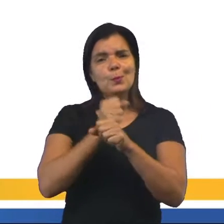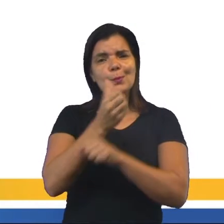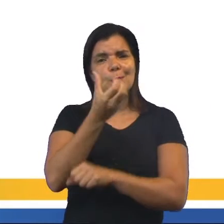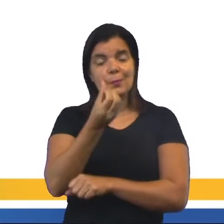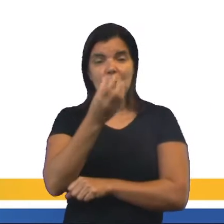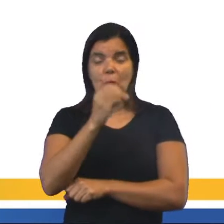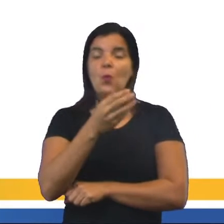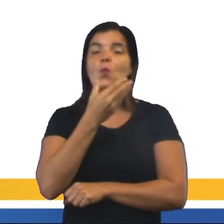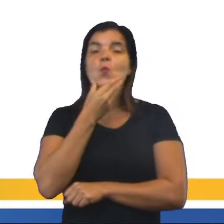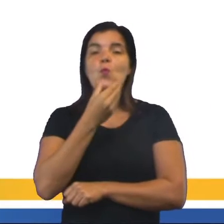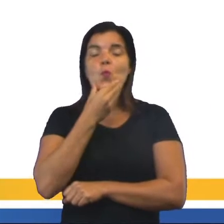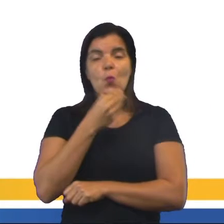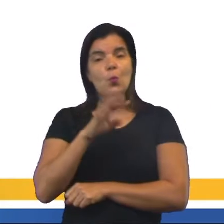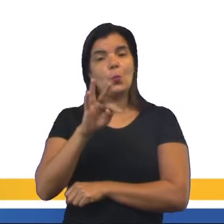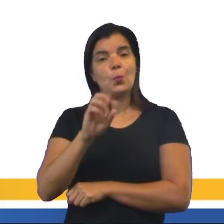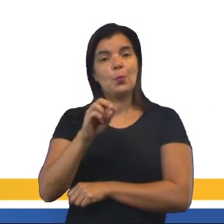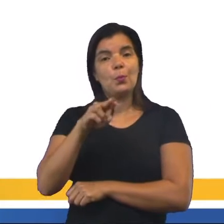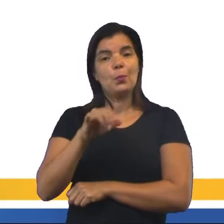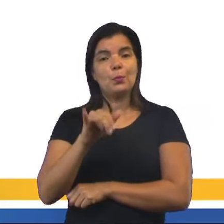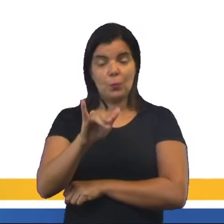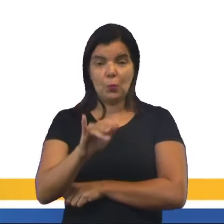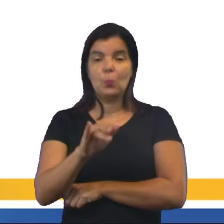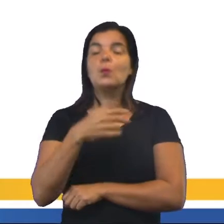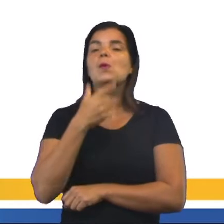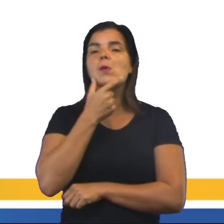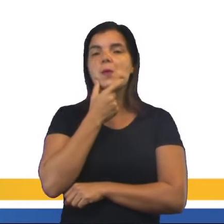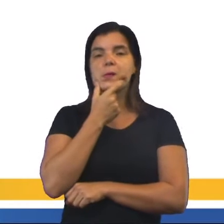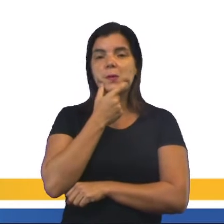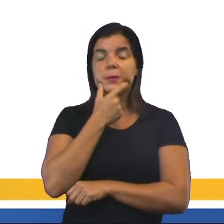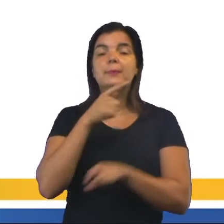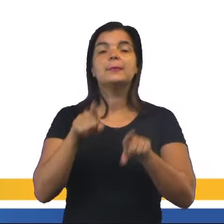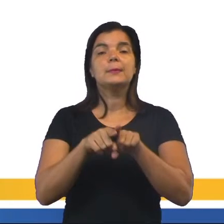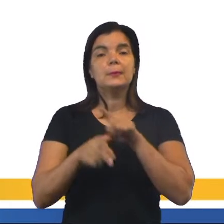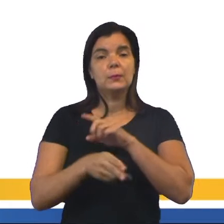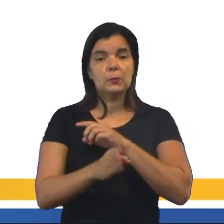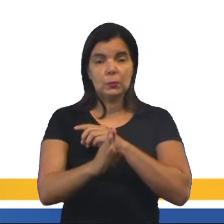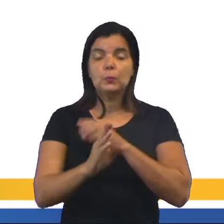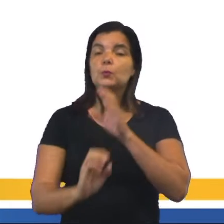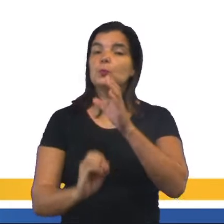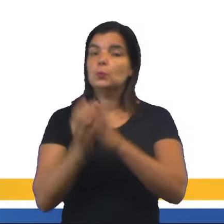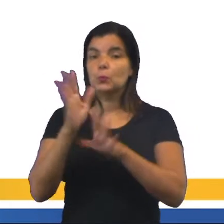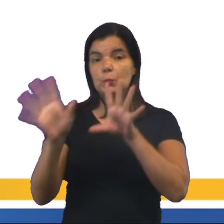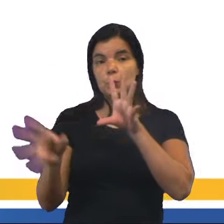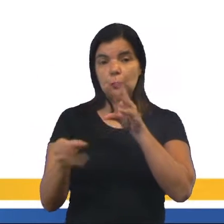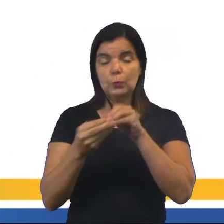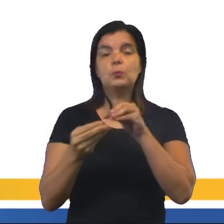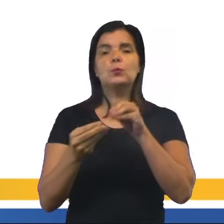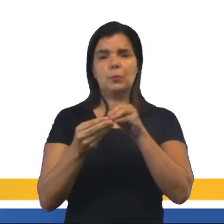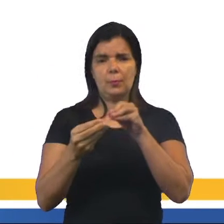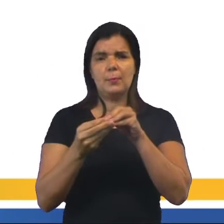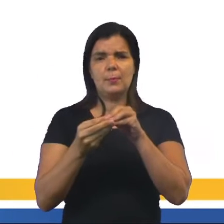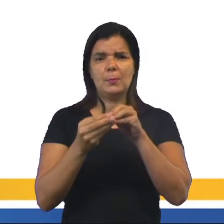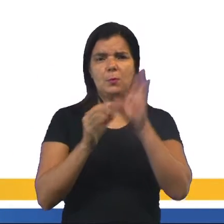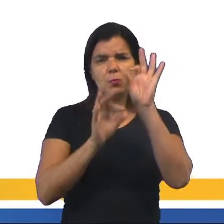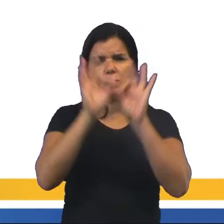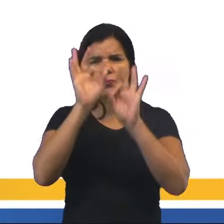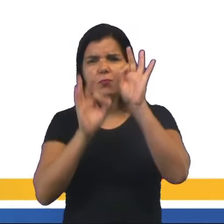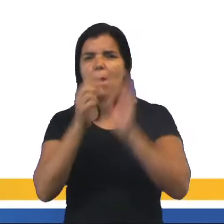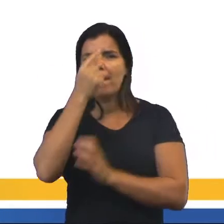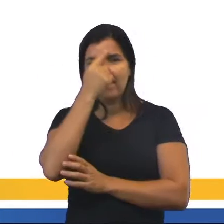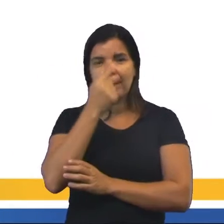Tony Buzan, um consultor inglês. Consiste em criar resumos cheios de